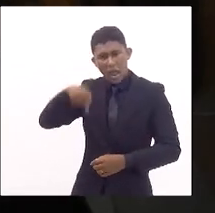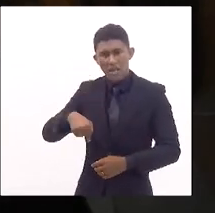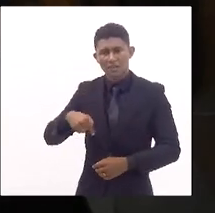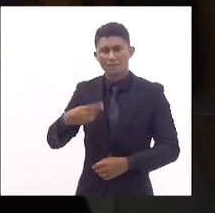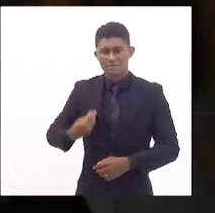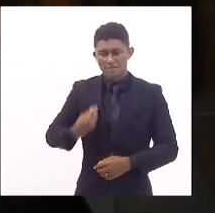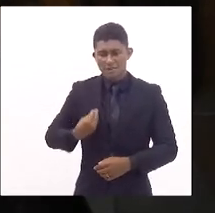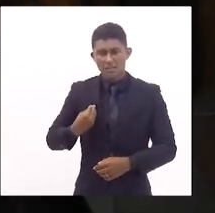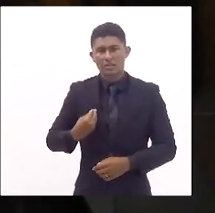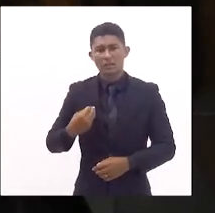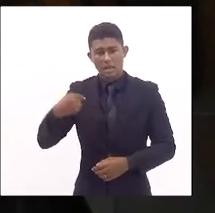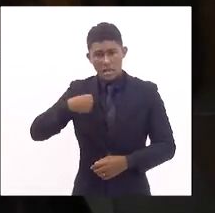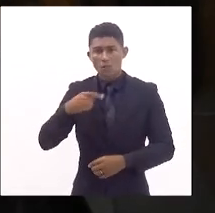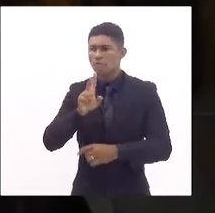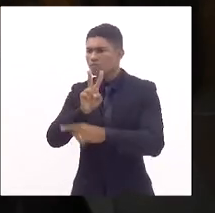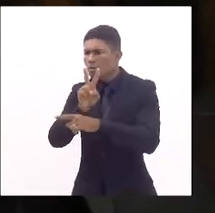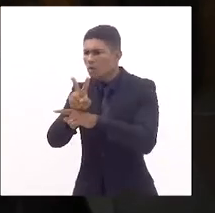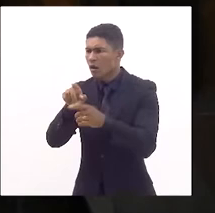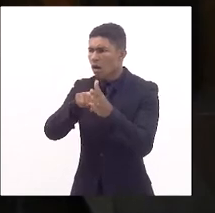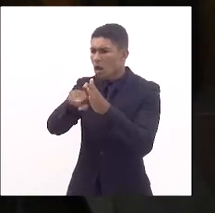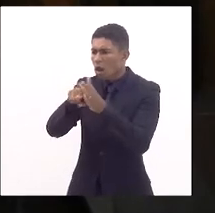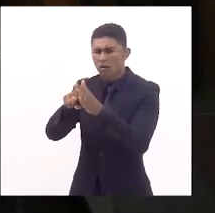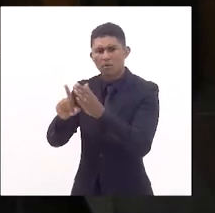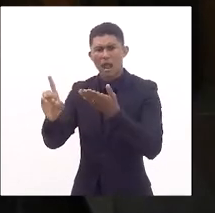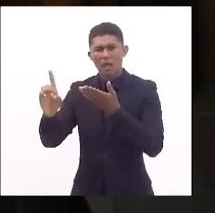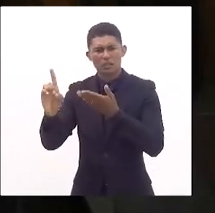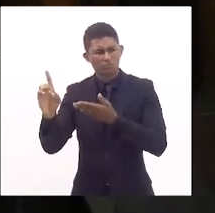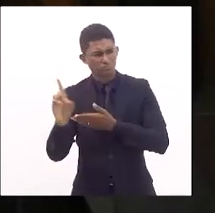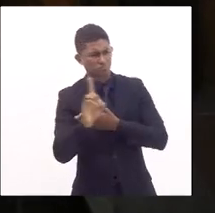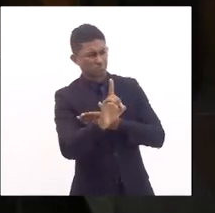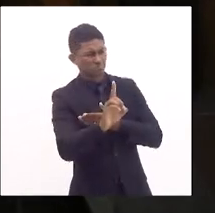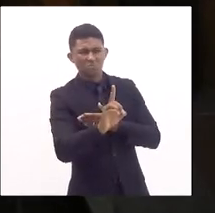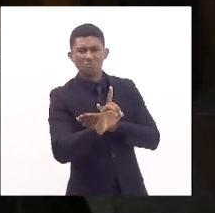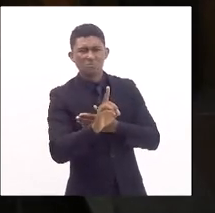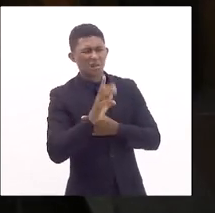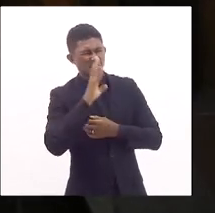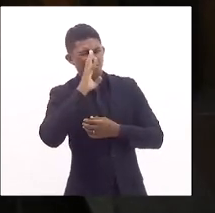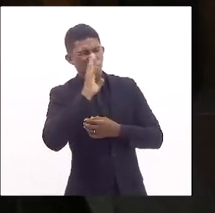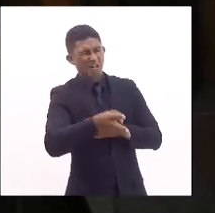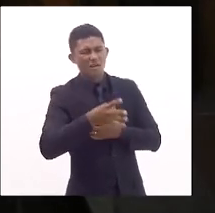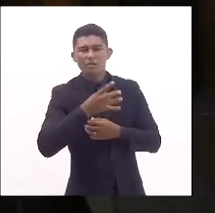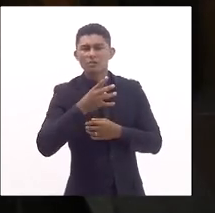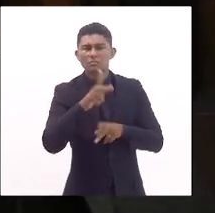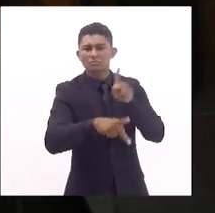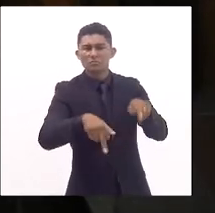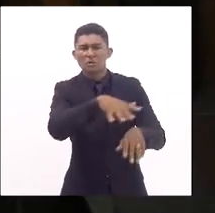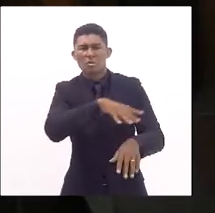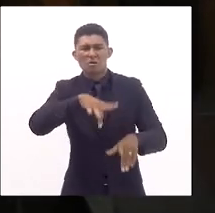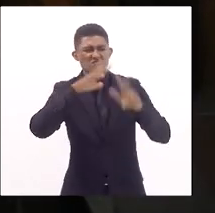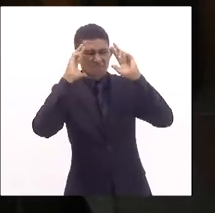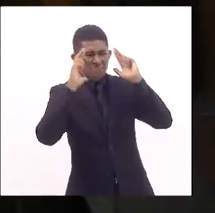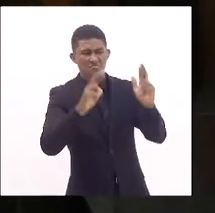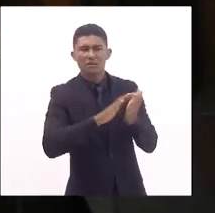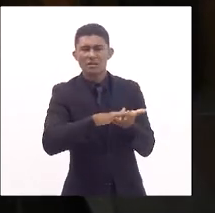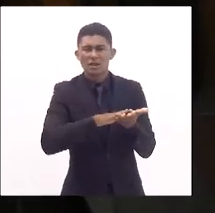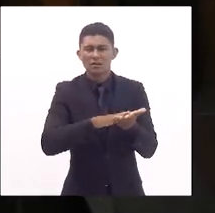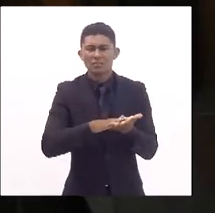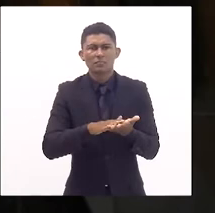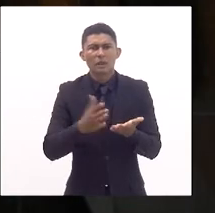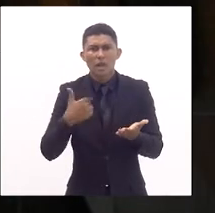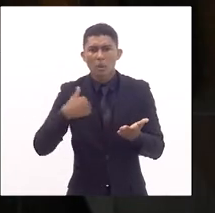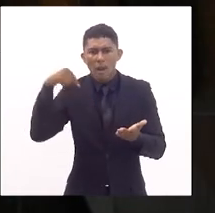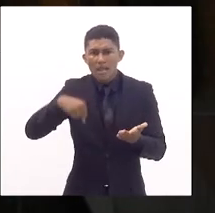eleito pelo povo ali fiscalizando ela trata população assim com grosseria com falta de respeito Imagine